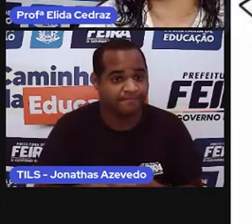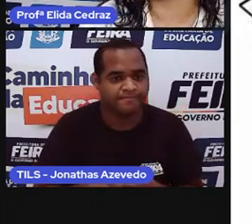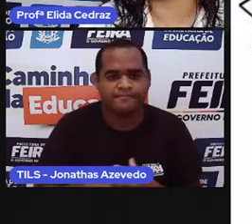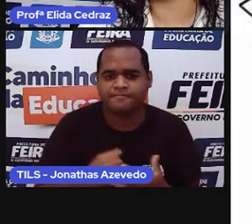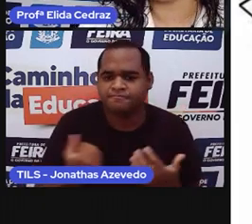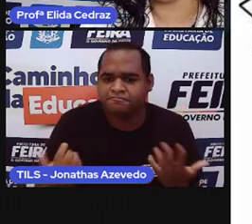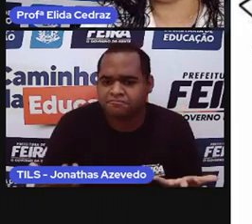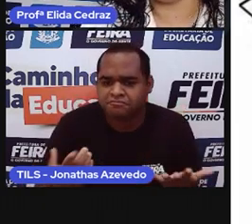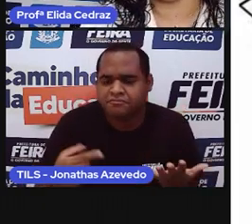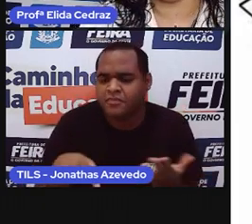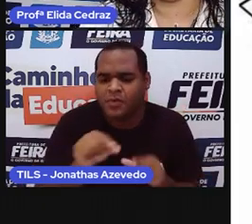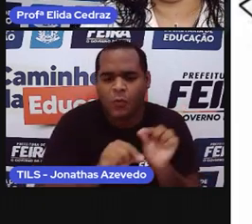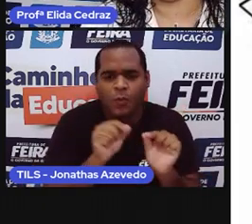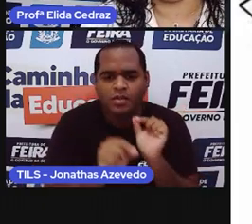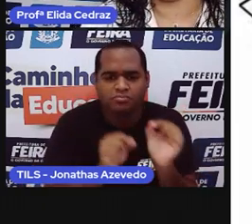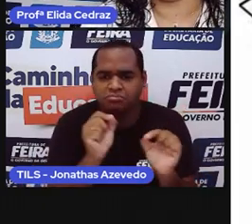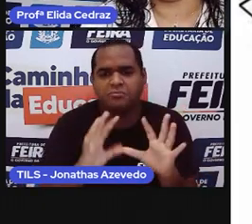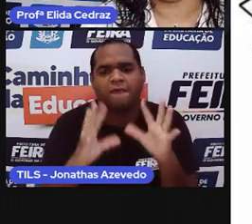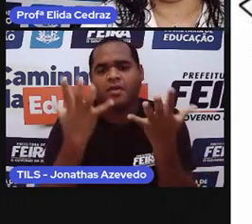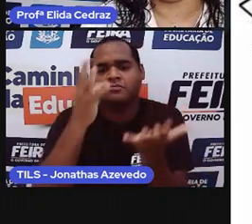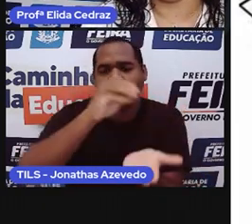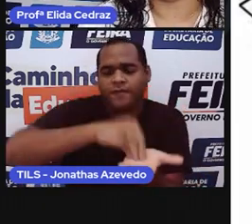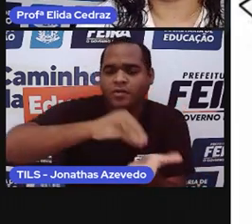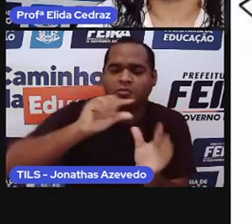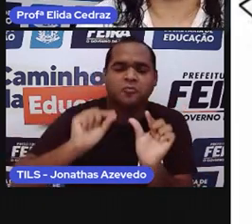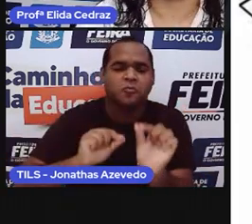que não pode faltar numa festa?